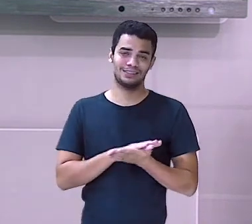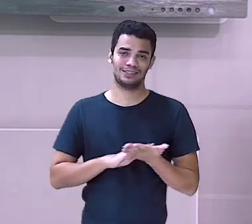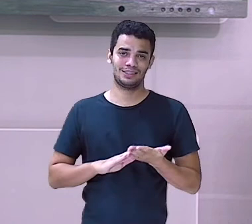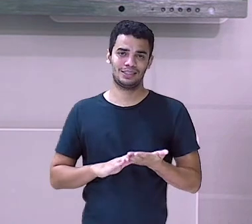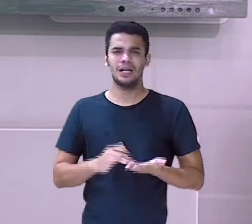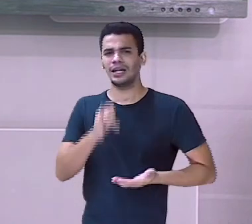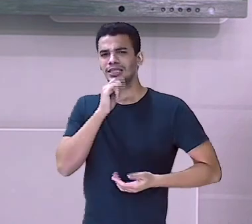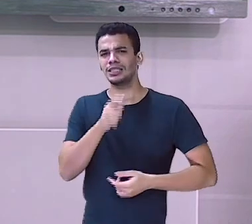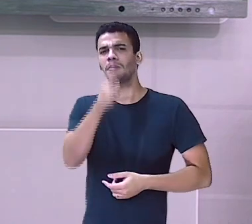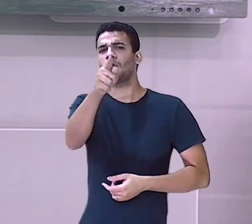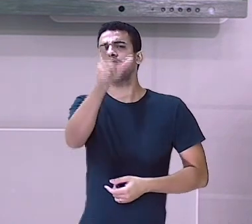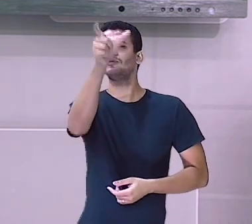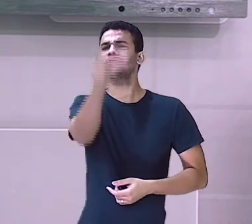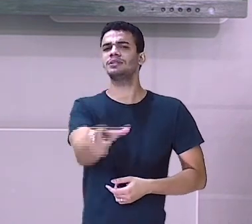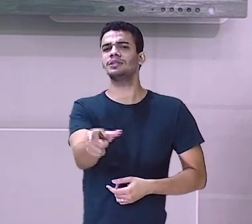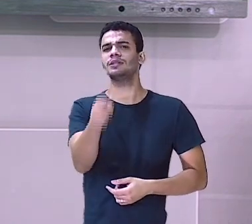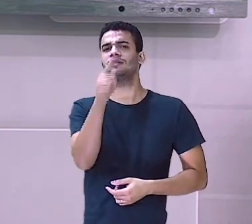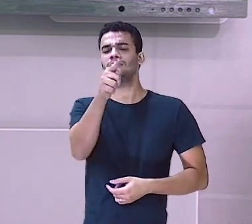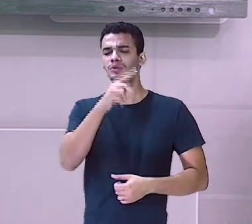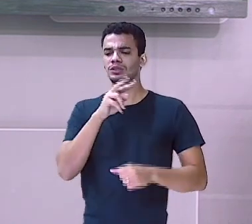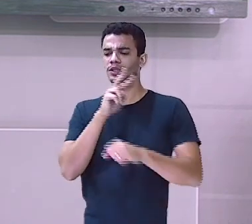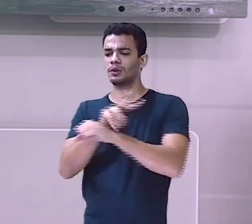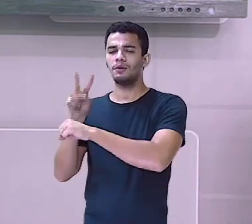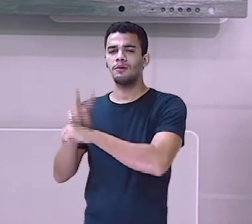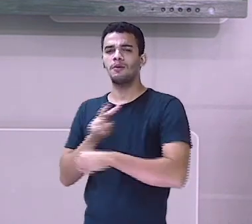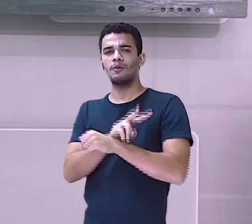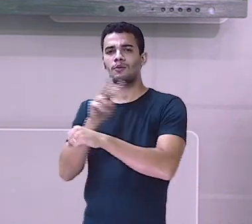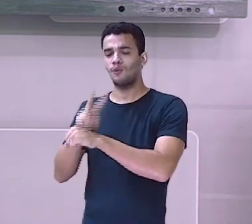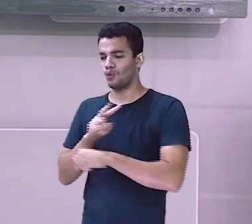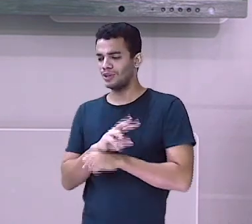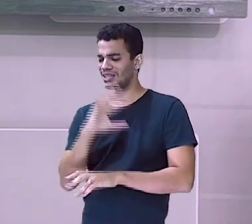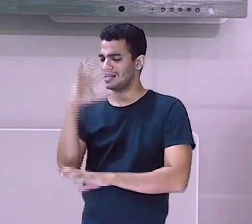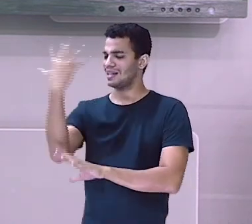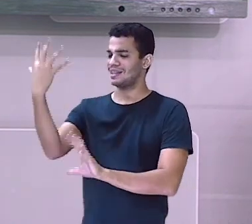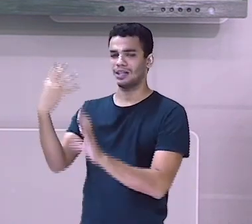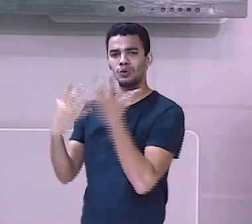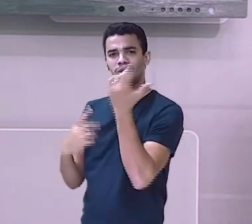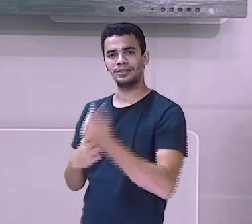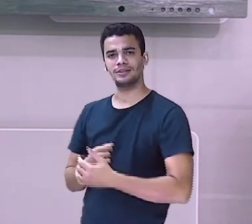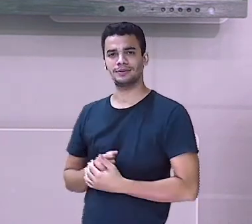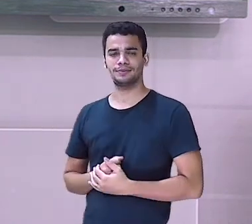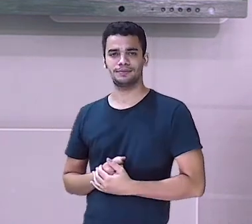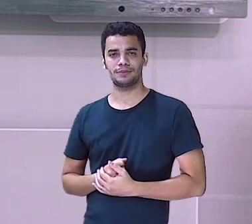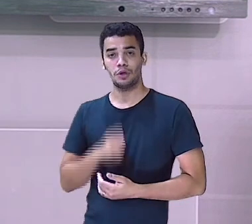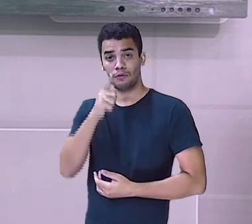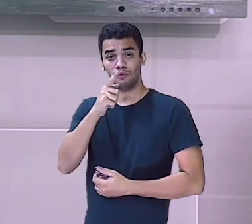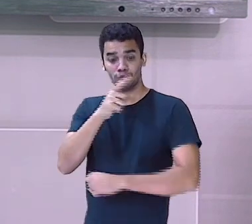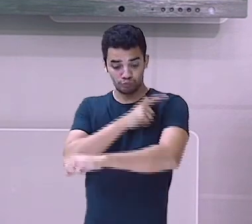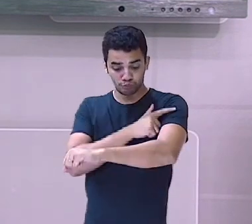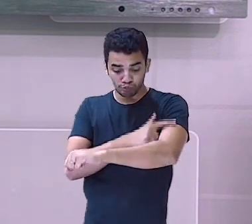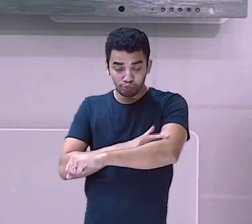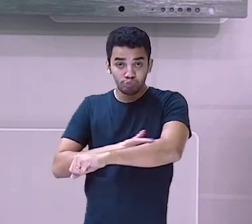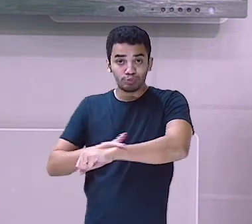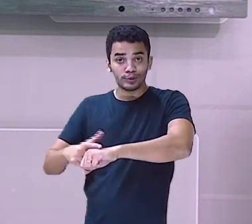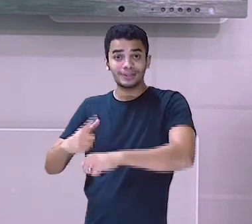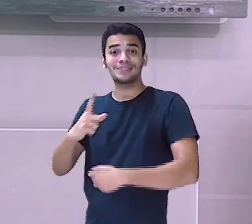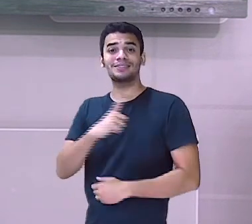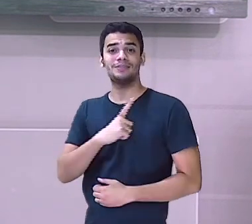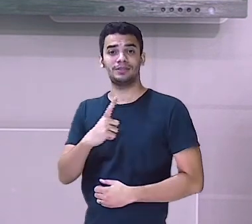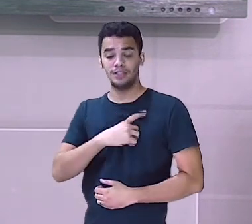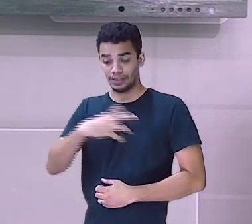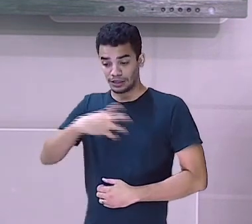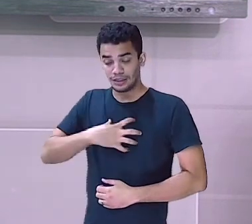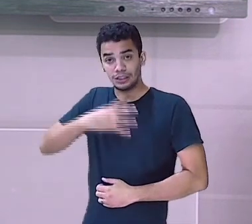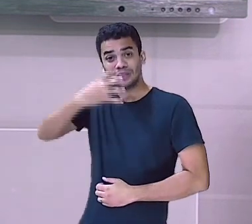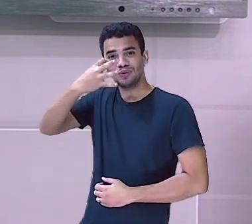para construir e preservar essa natureza? Para a gente poder ter recursos naturais aí por toda a vida?